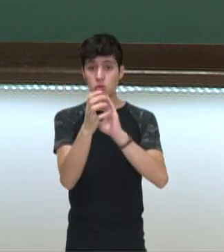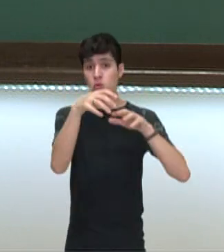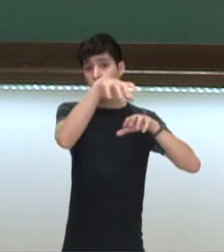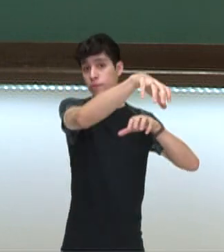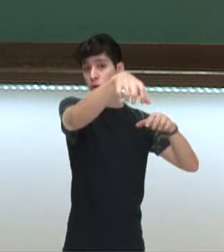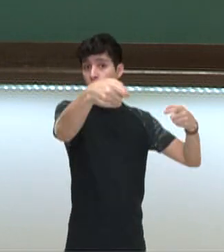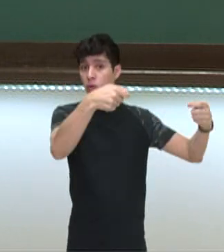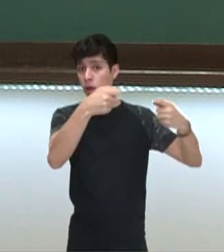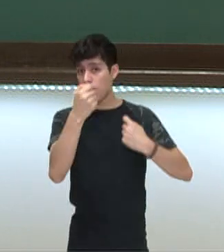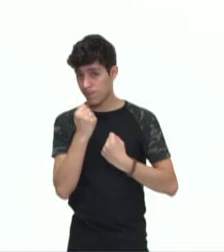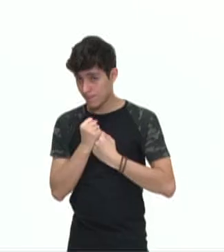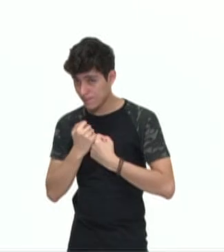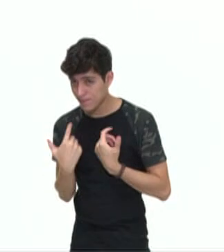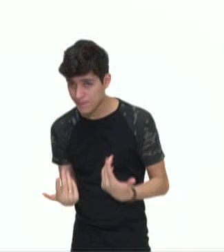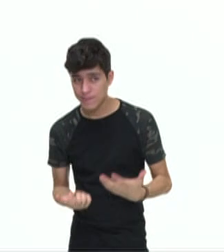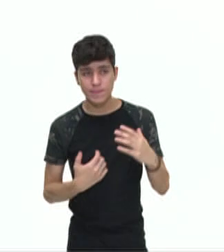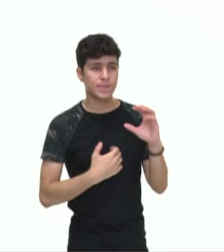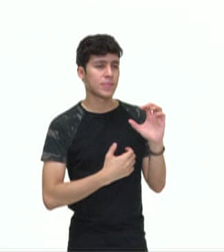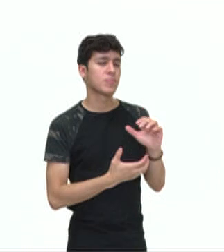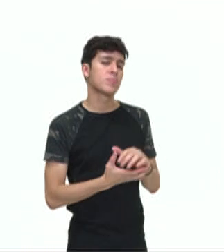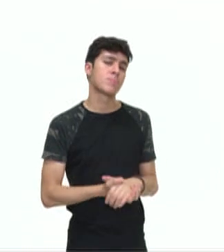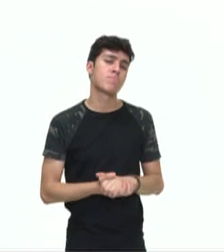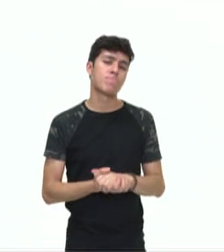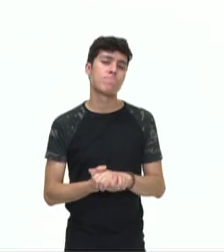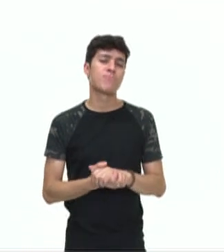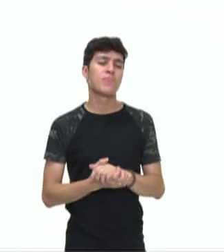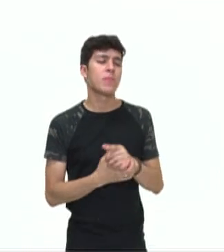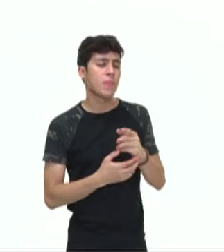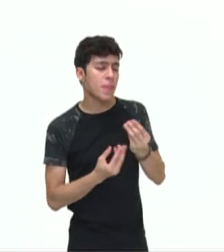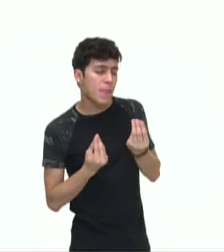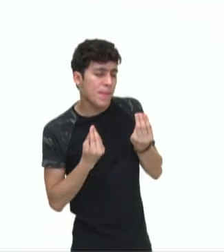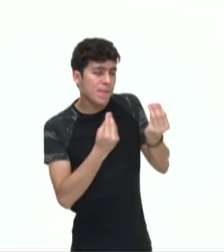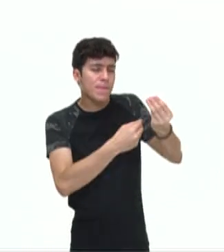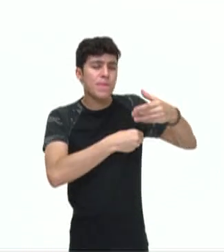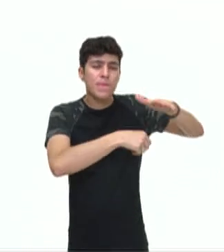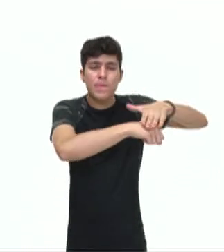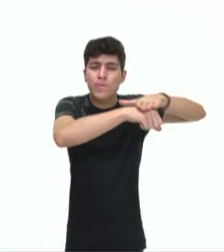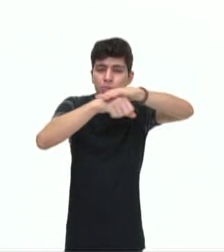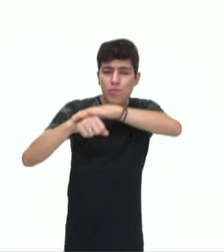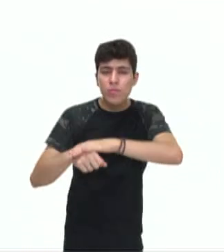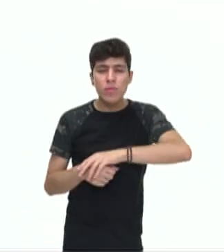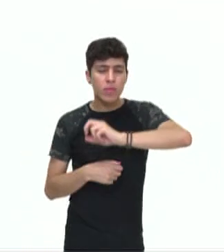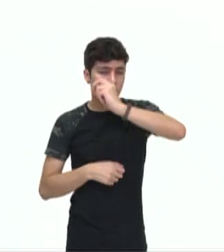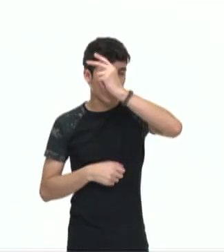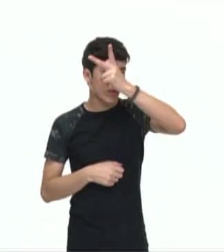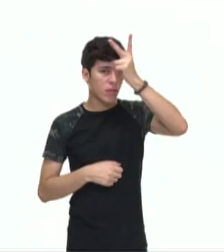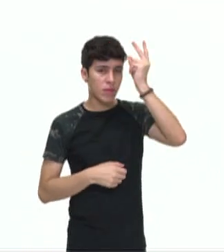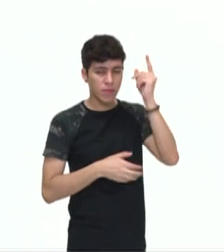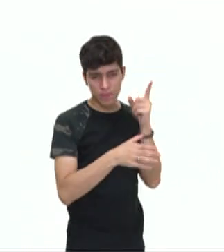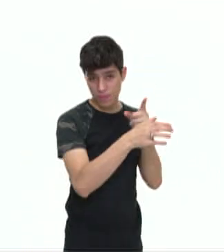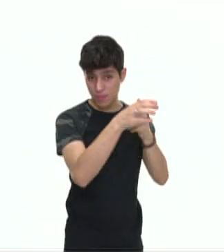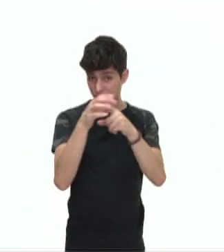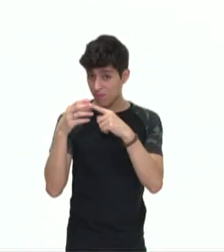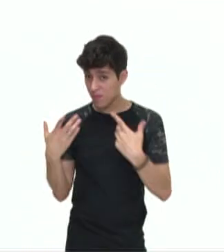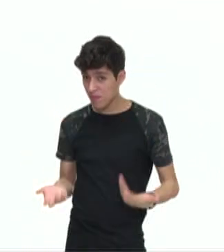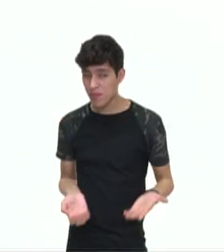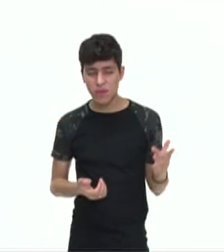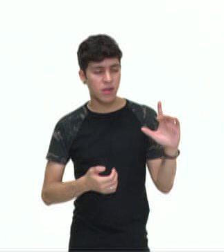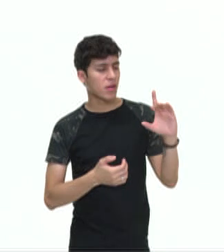ao seu poder? Letra C, conferir maior autonomia às prefeituras? Letra